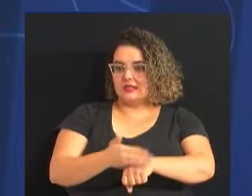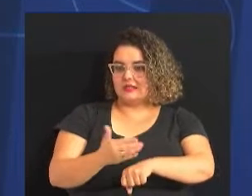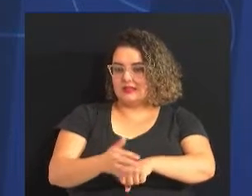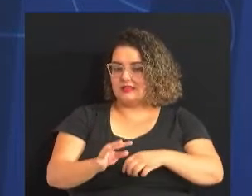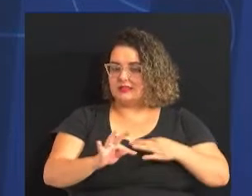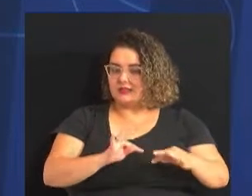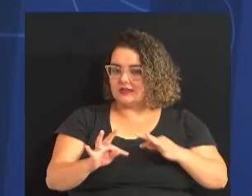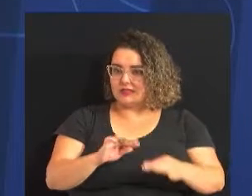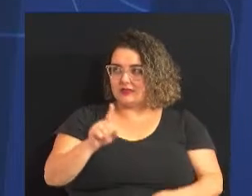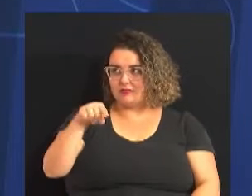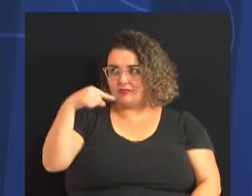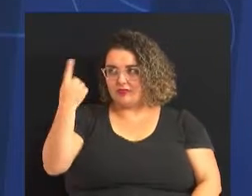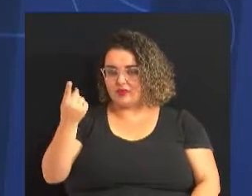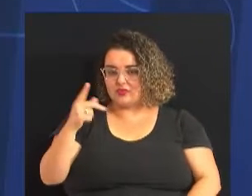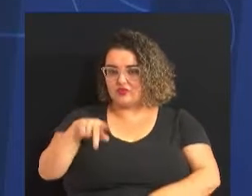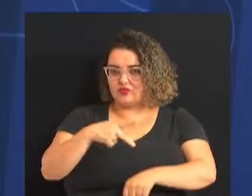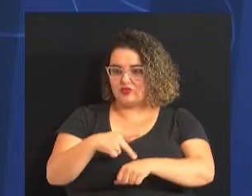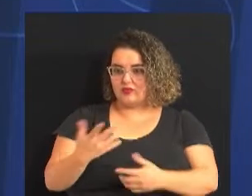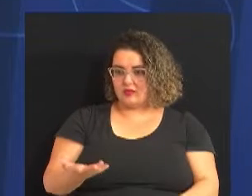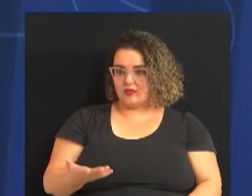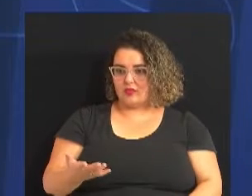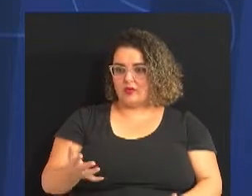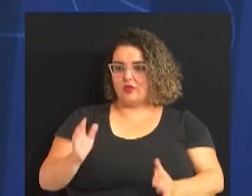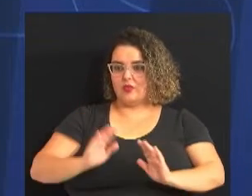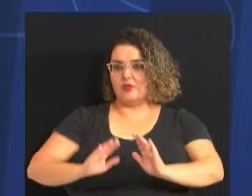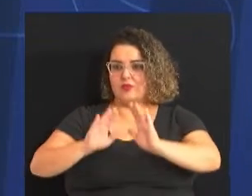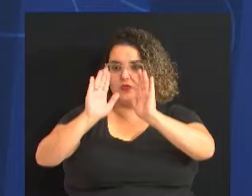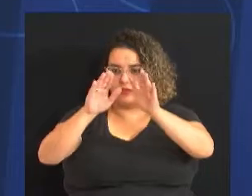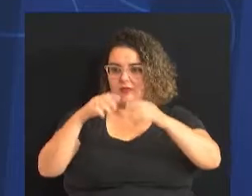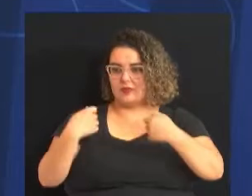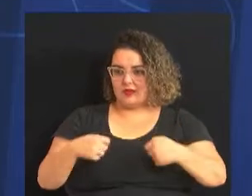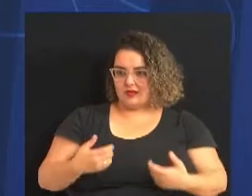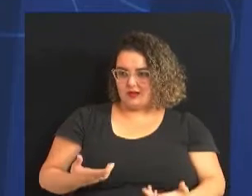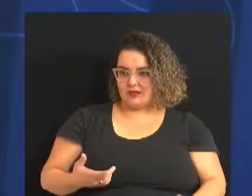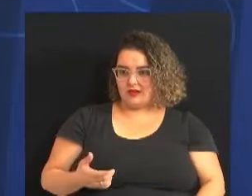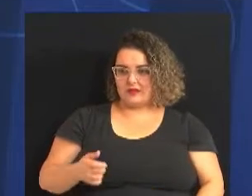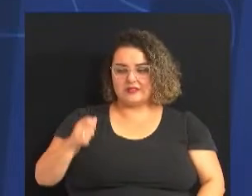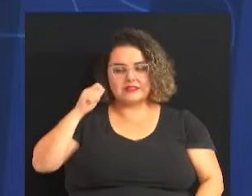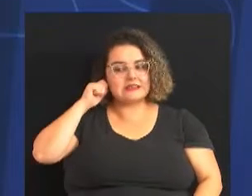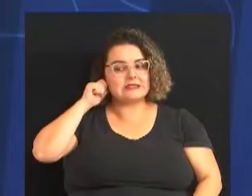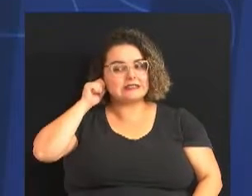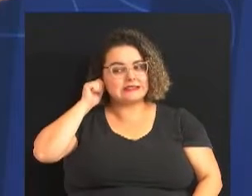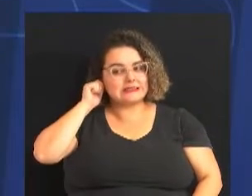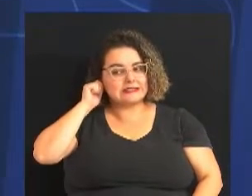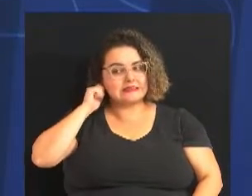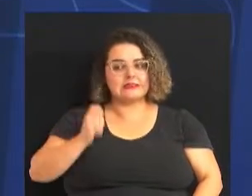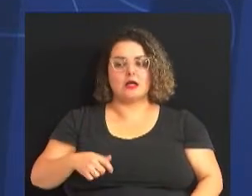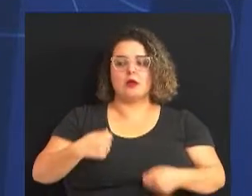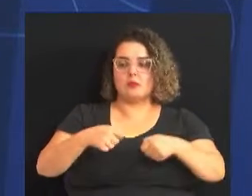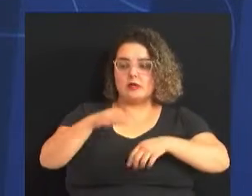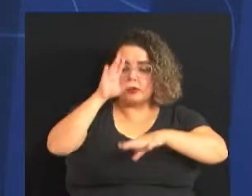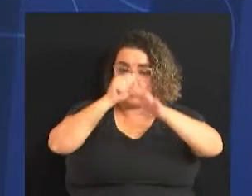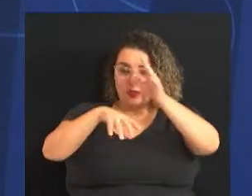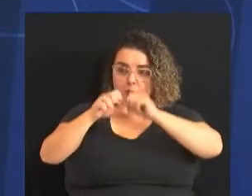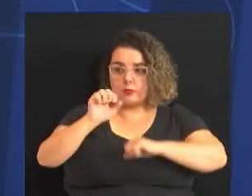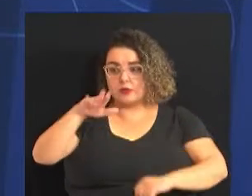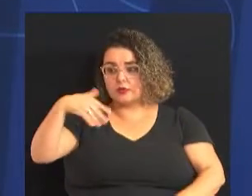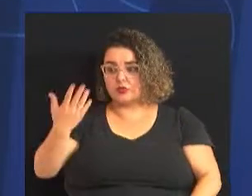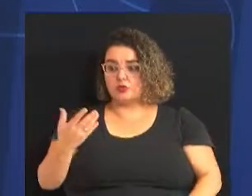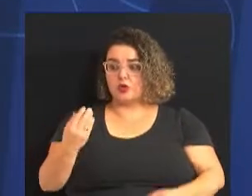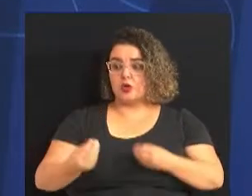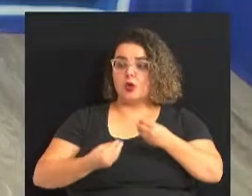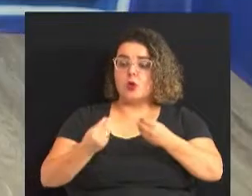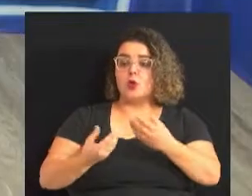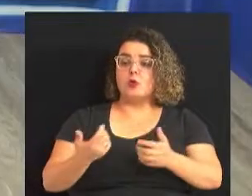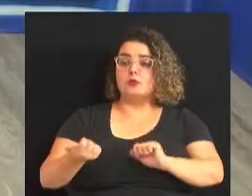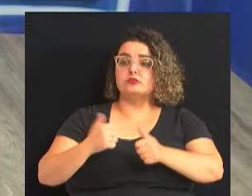estrangeiros. Foi necessário, nosso basquete estava defasado, foi um puxão de orelha, a gente tinha que aprender com o pessoal de fora. Que análise